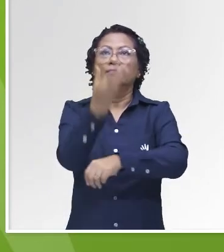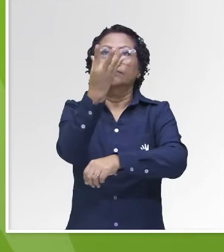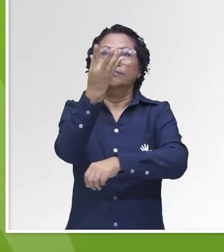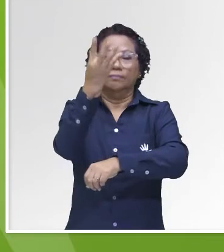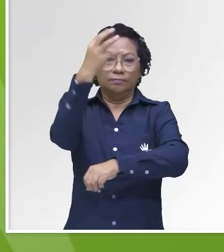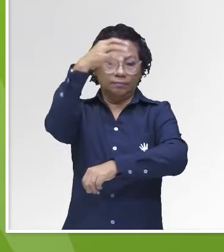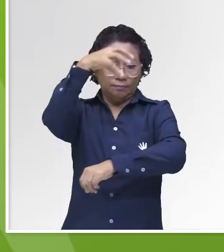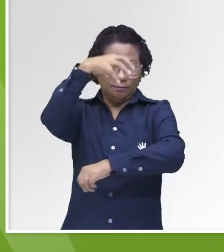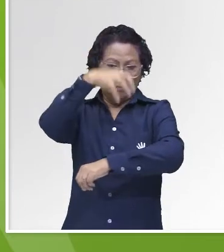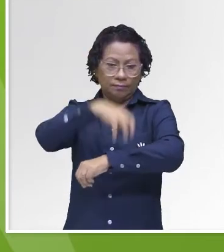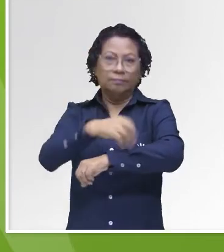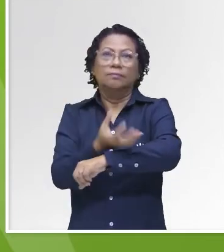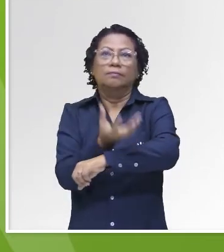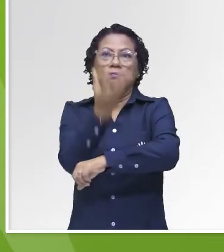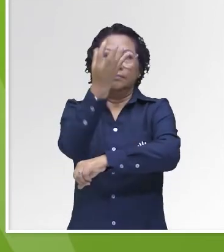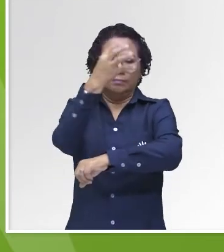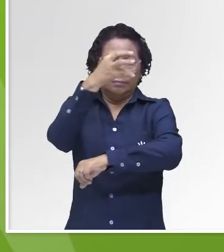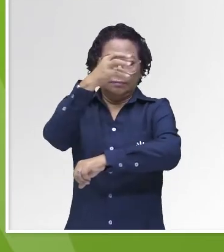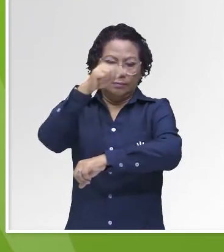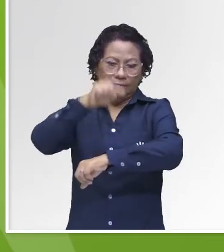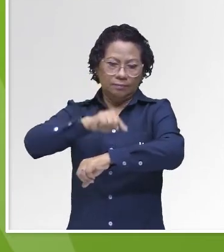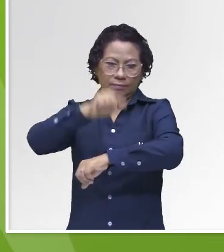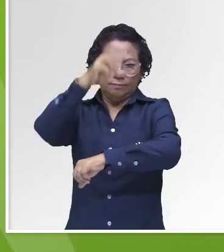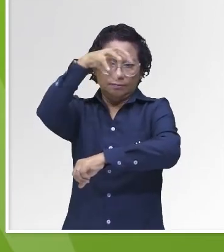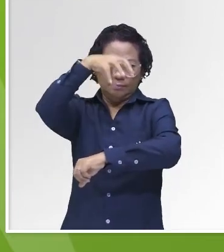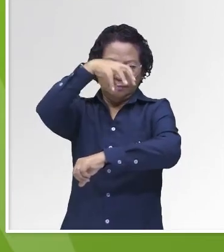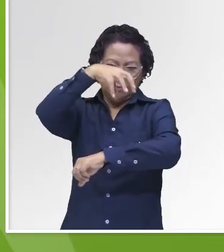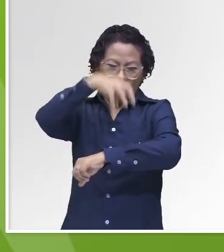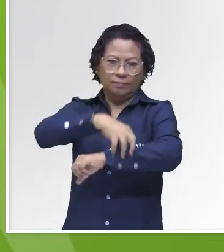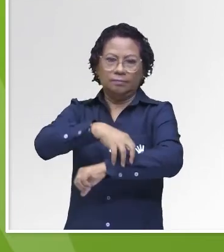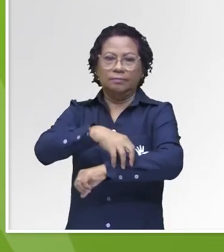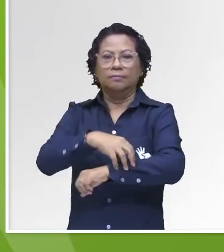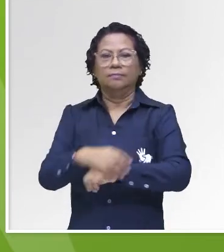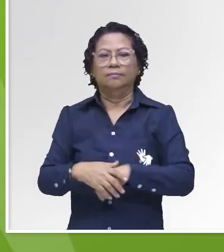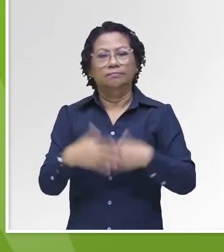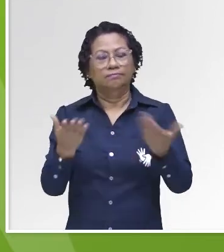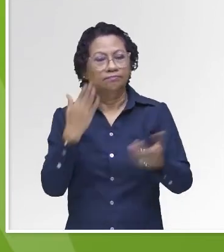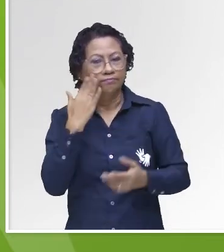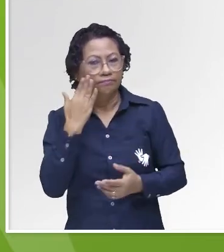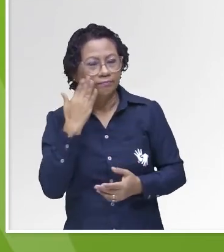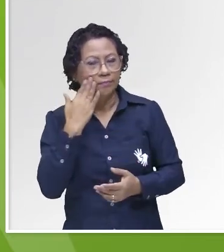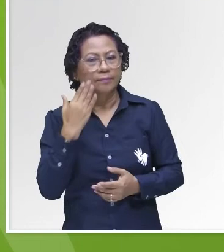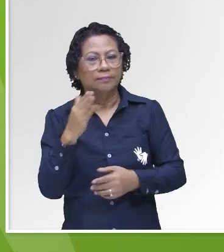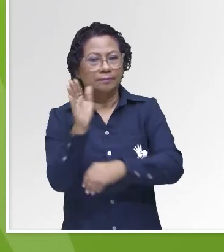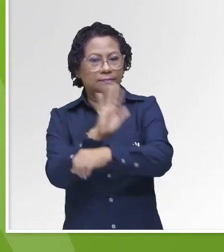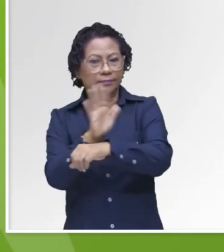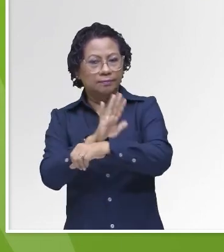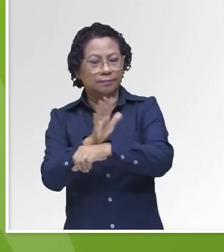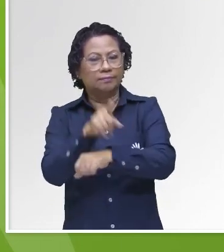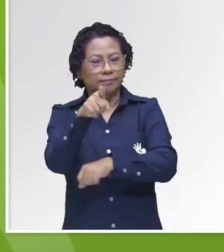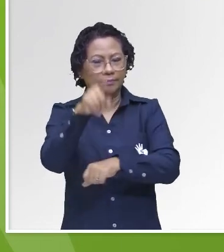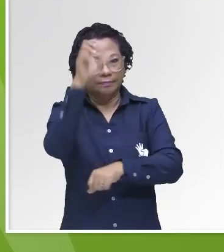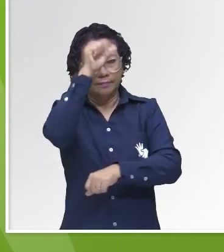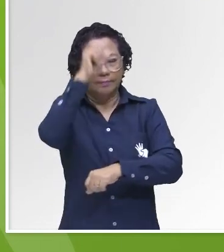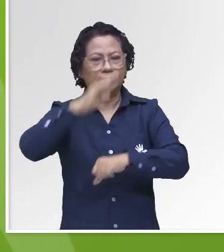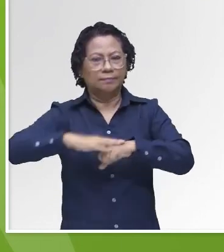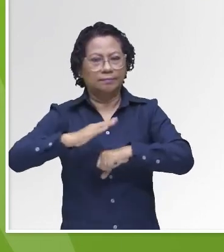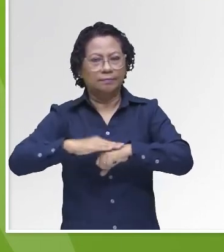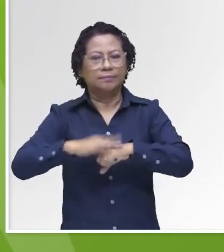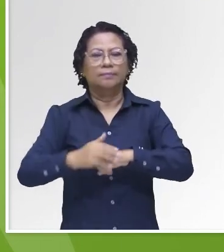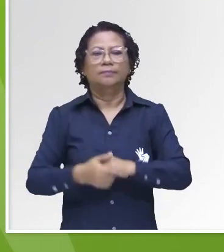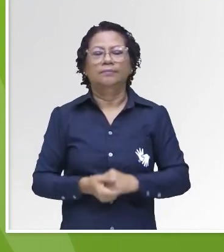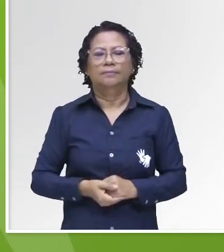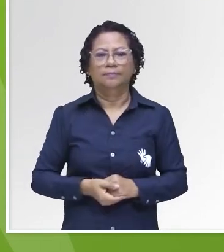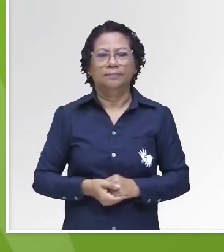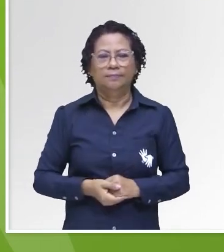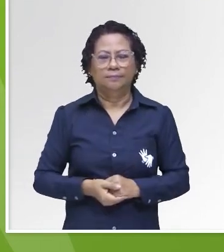da seguinte maneira, olha. Veja só. Nós temos uma animaçãozinha também para você verificar o